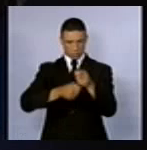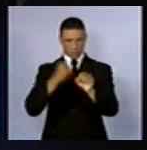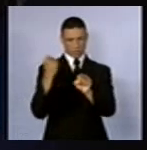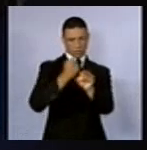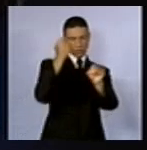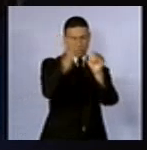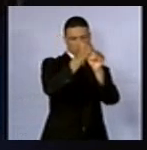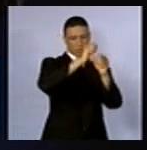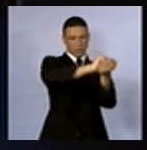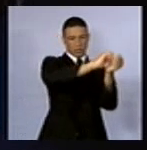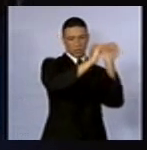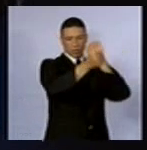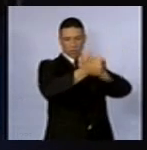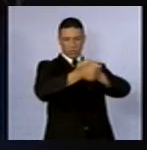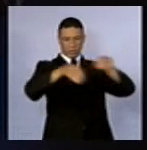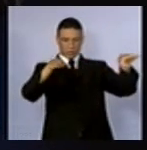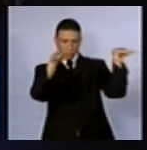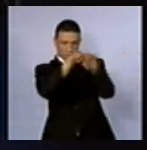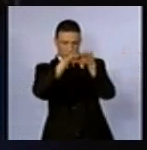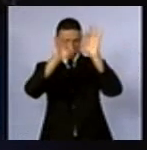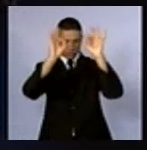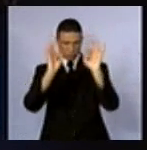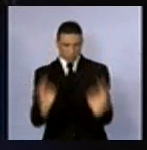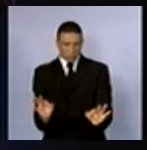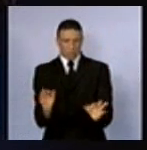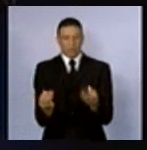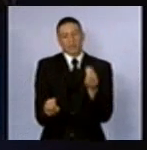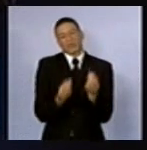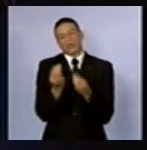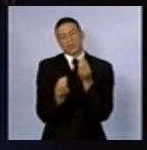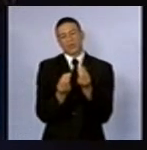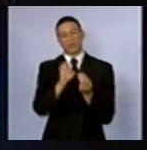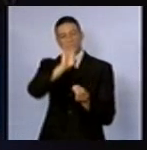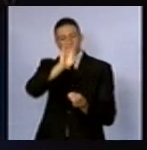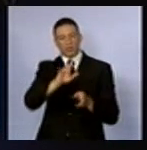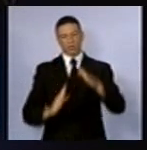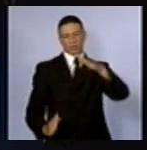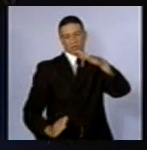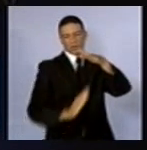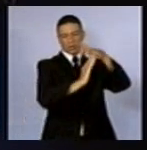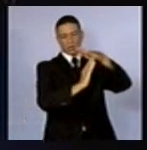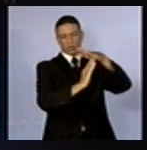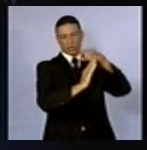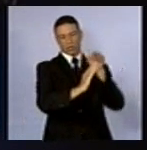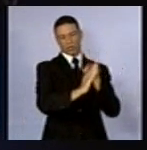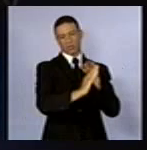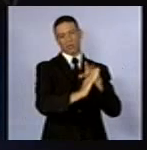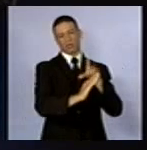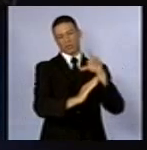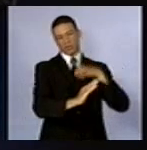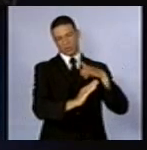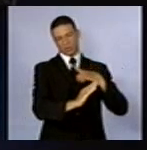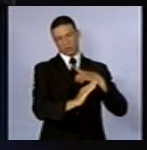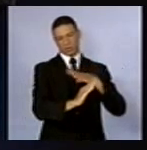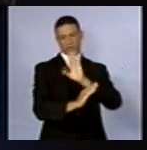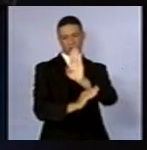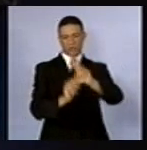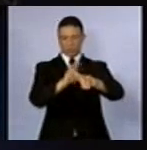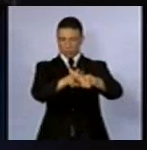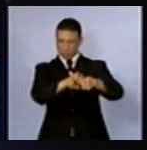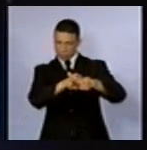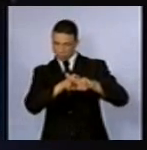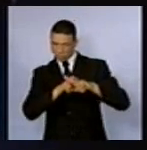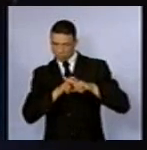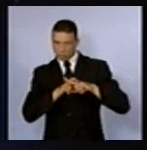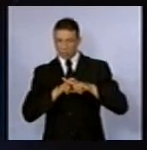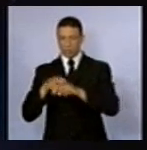para adequação dessas dessas instalações elétricas vai ser o limite que vai ser estabelecido Entretanto a gente pode dizer que